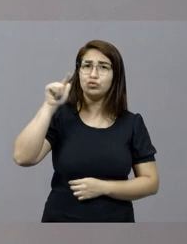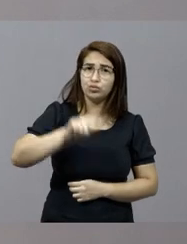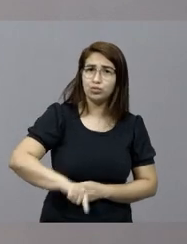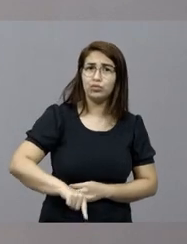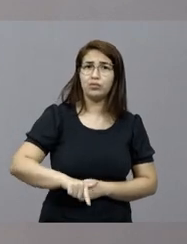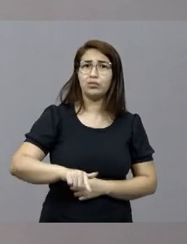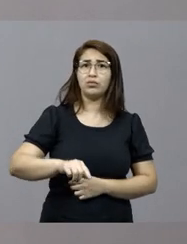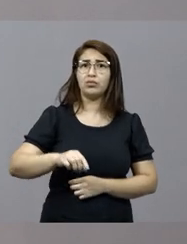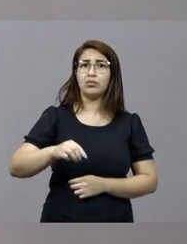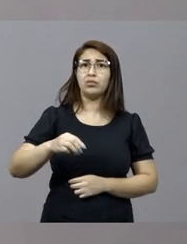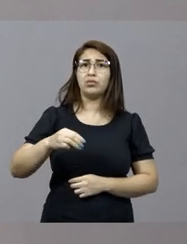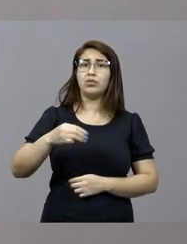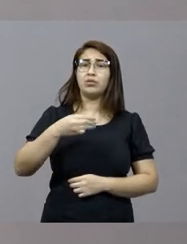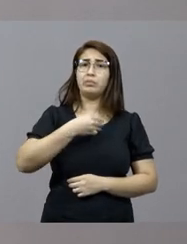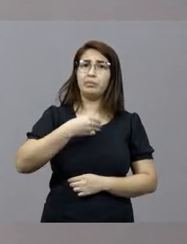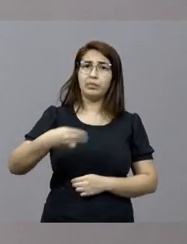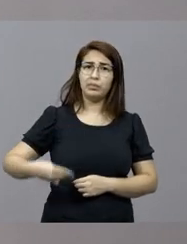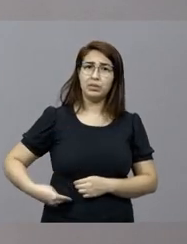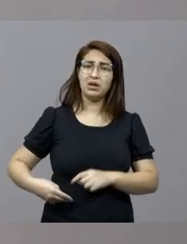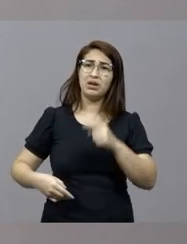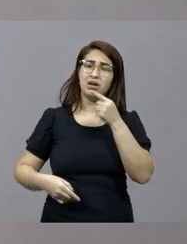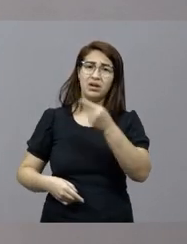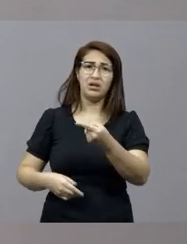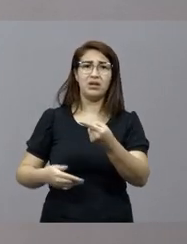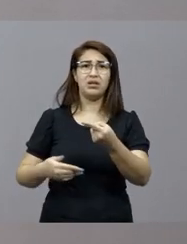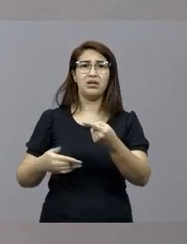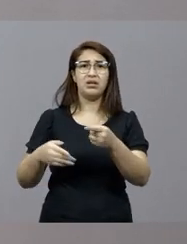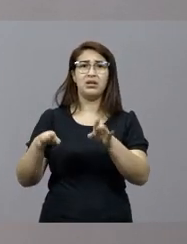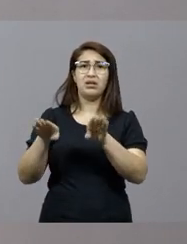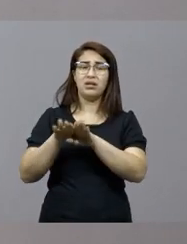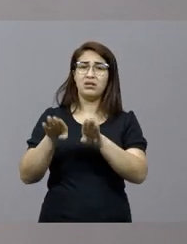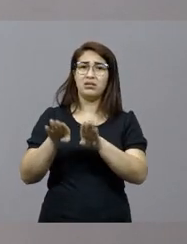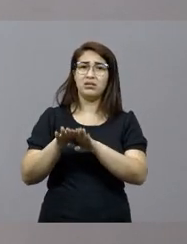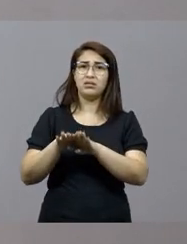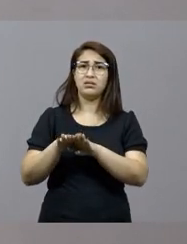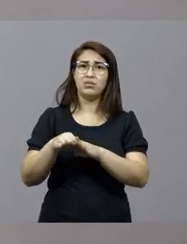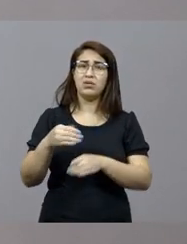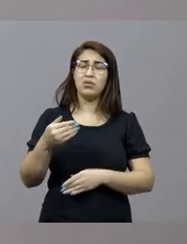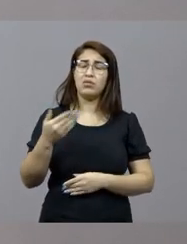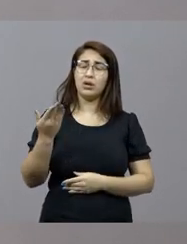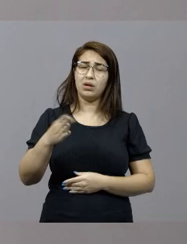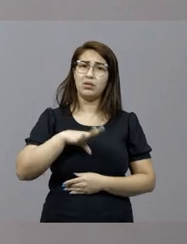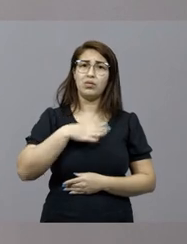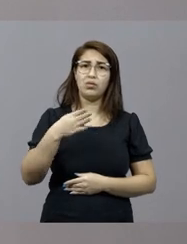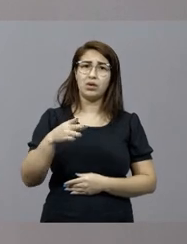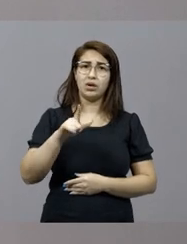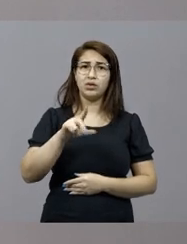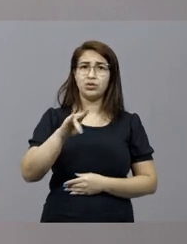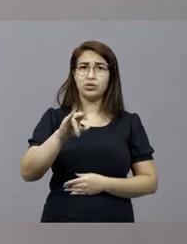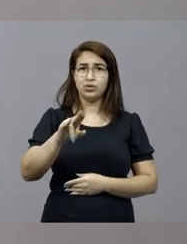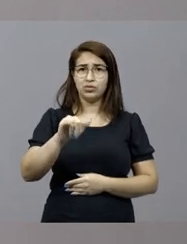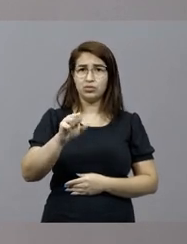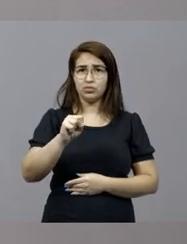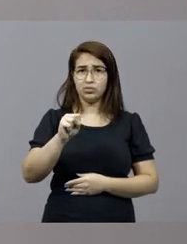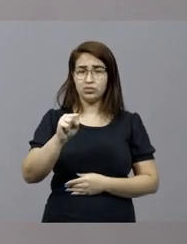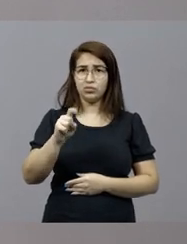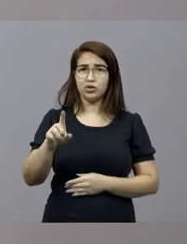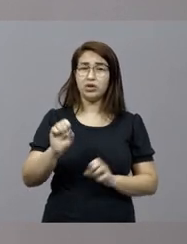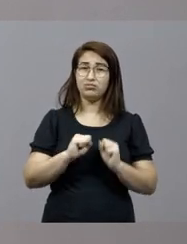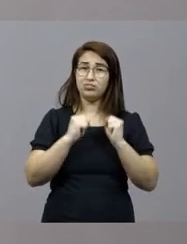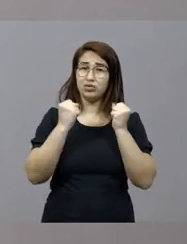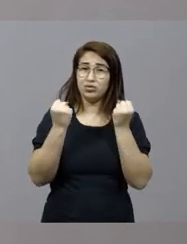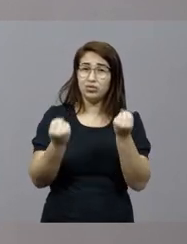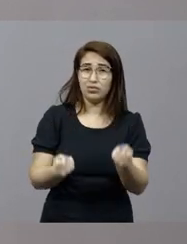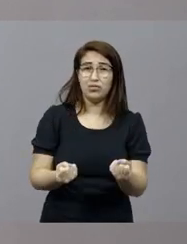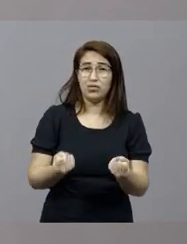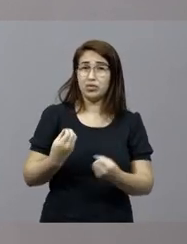estadual, um irmão de farda da Polícia Militar, o bravo soldado Luiz Fernando, que dedicou sua vida em